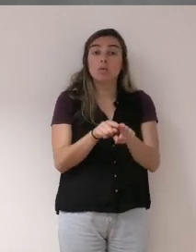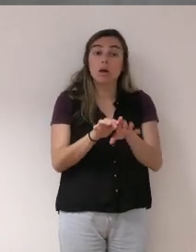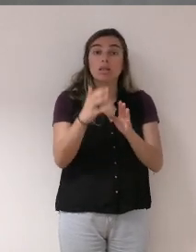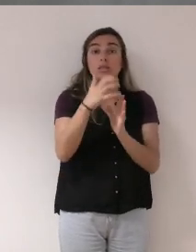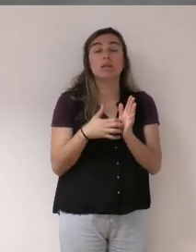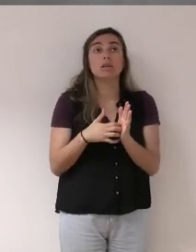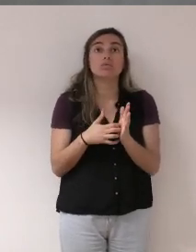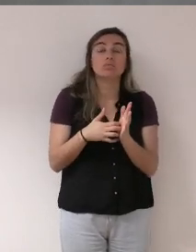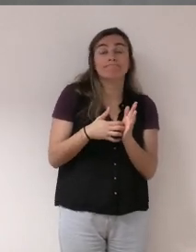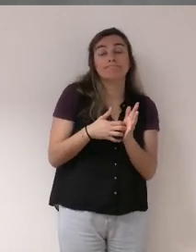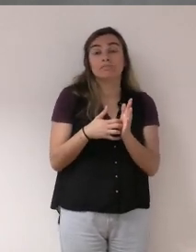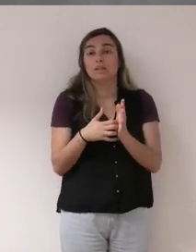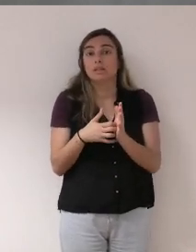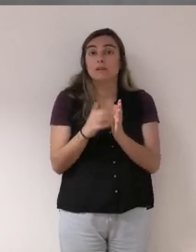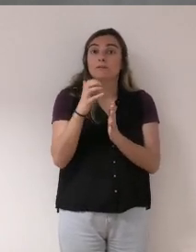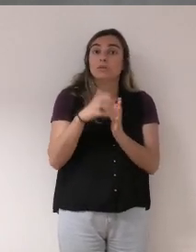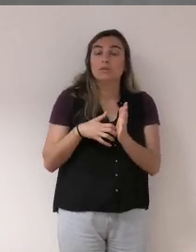bastante...